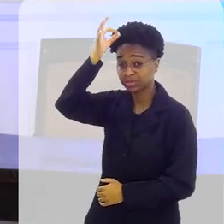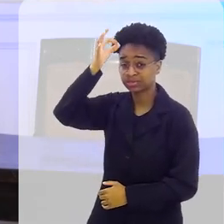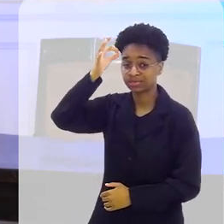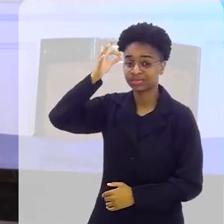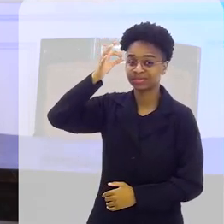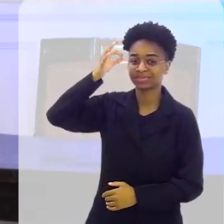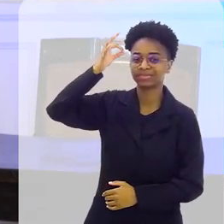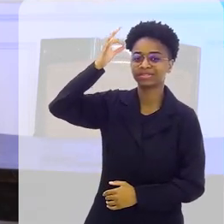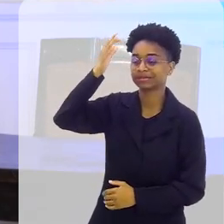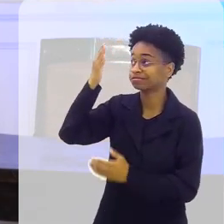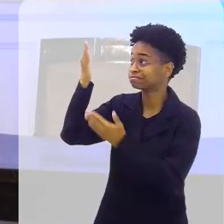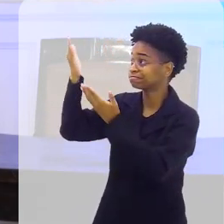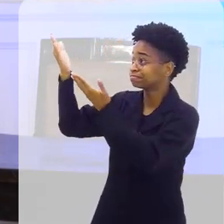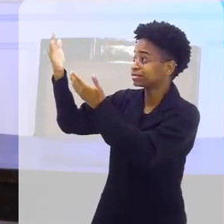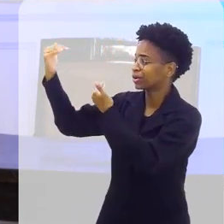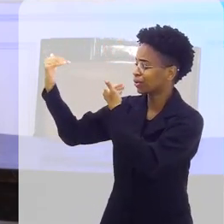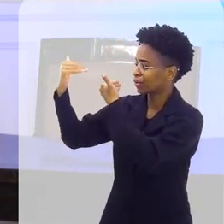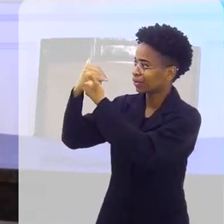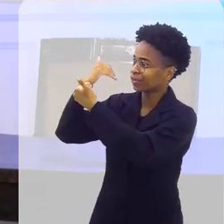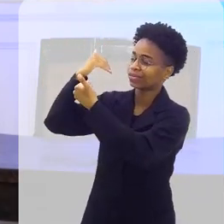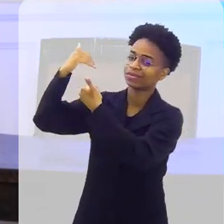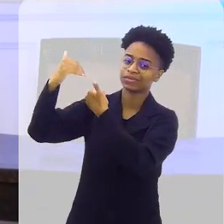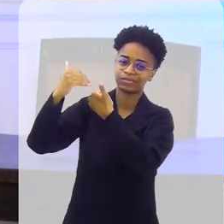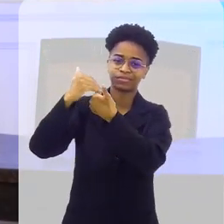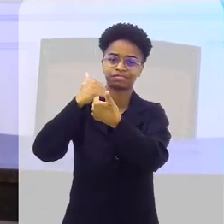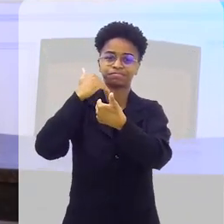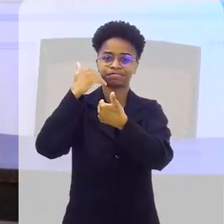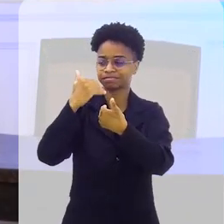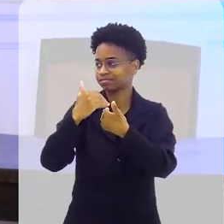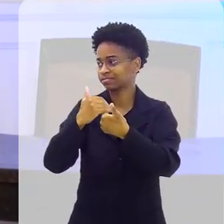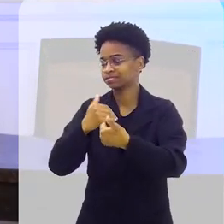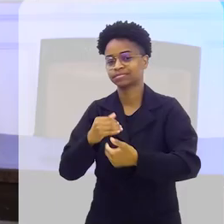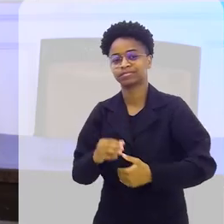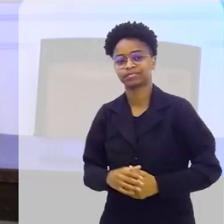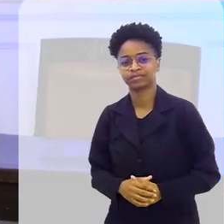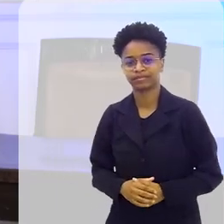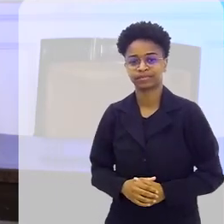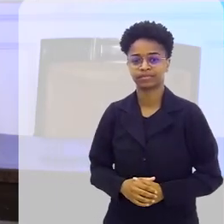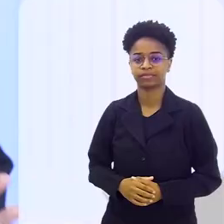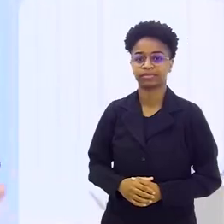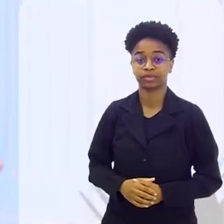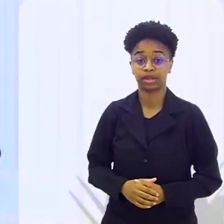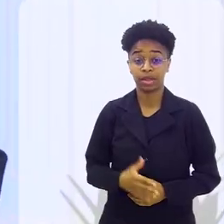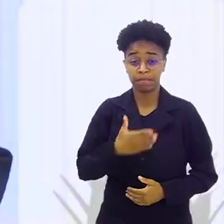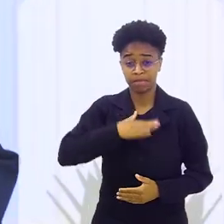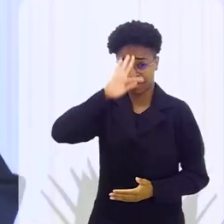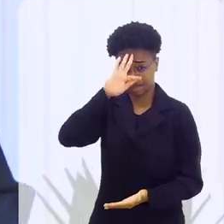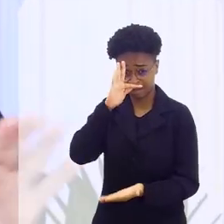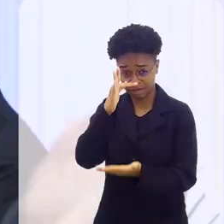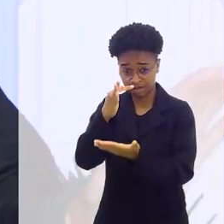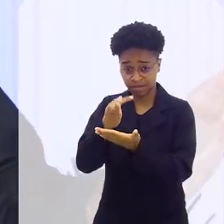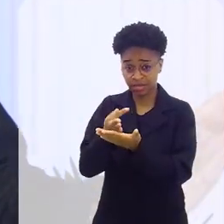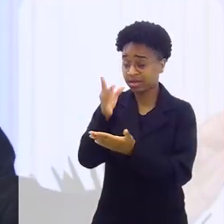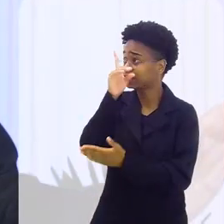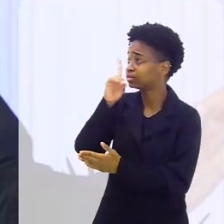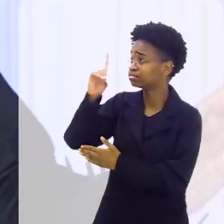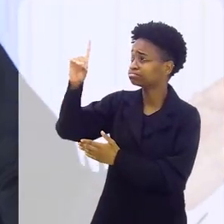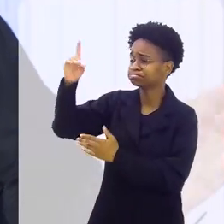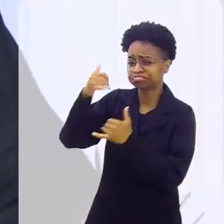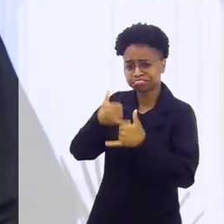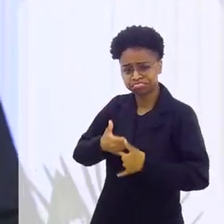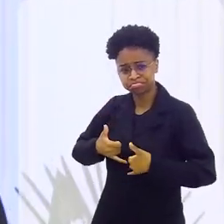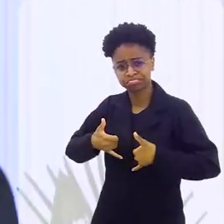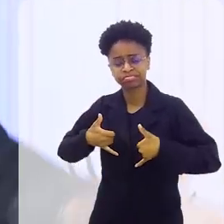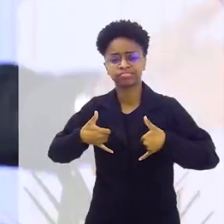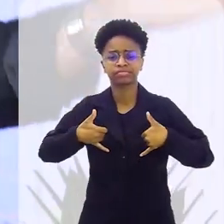Espírito Santo, Ele é o Consolador. Iavé, meu Pai